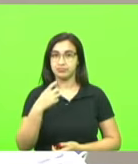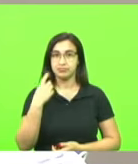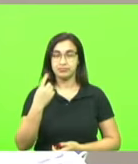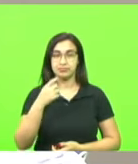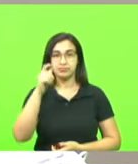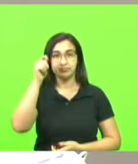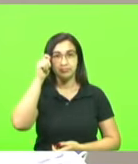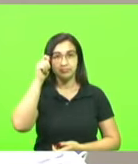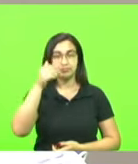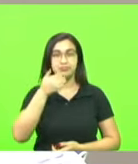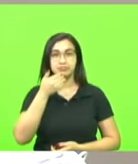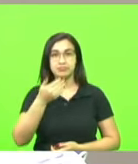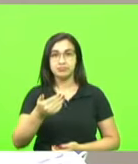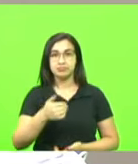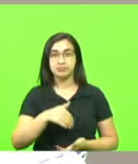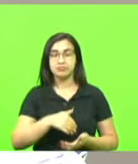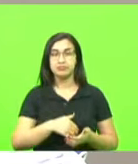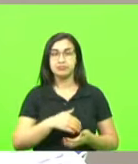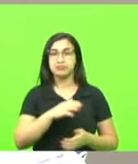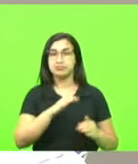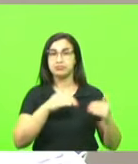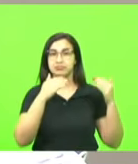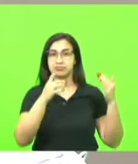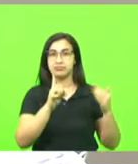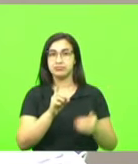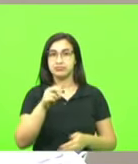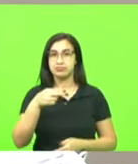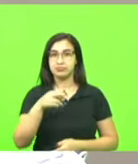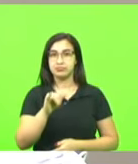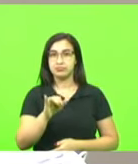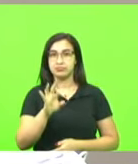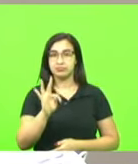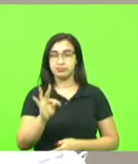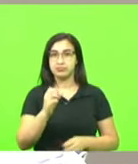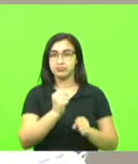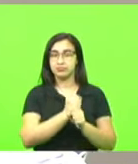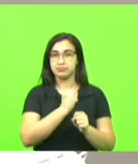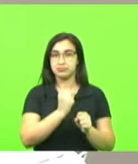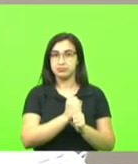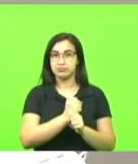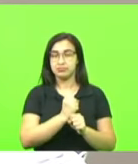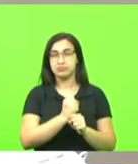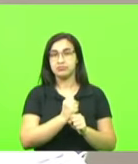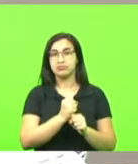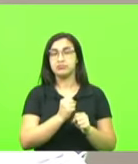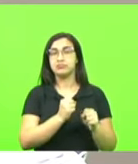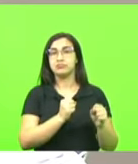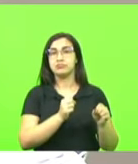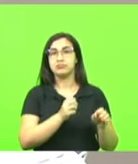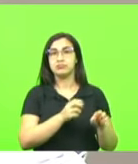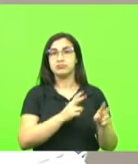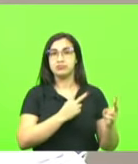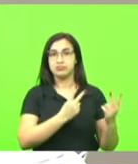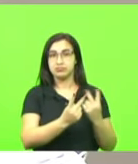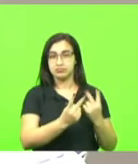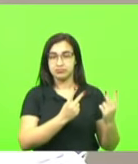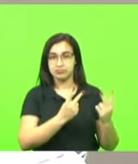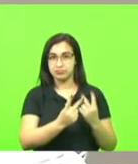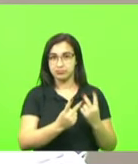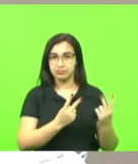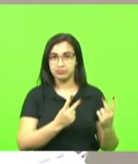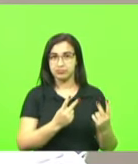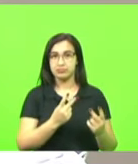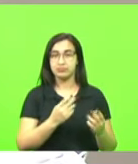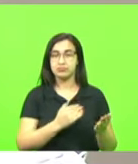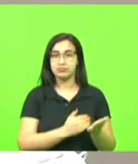Adrianinho, apelando ao superintendente regional do DENIT em Santa Catarina para que construa uma via paralela à BR-282, iniciando no Parque da